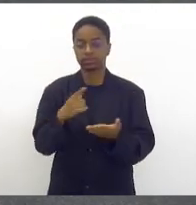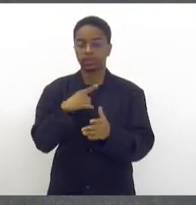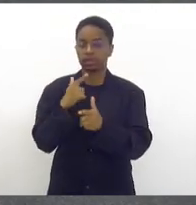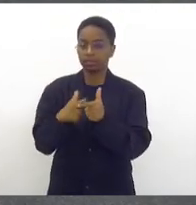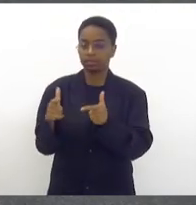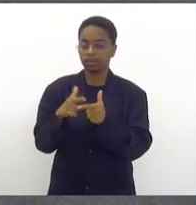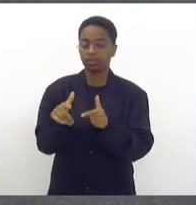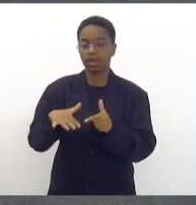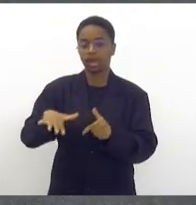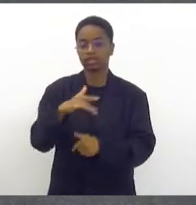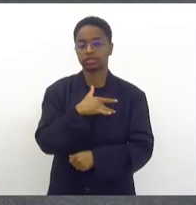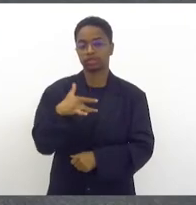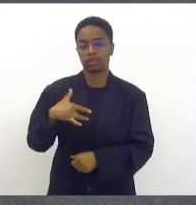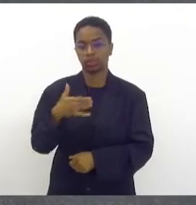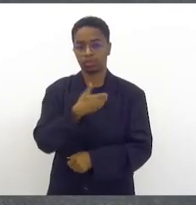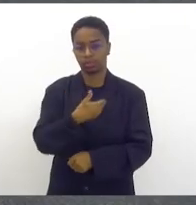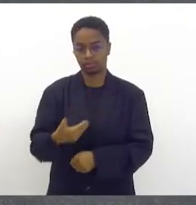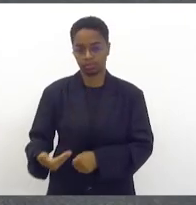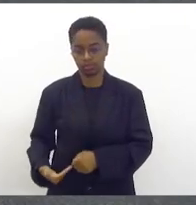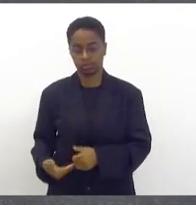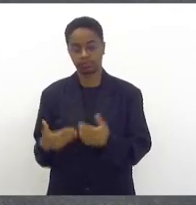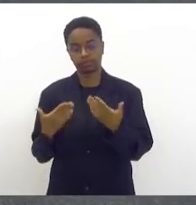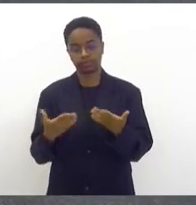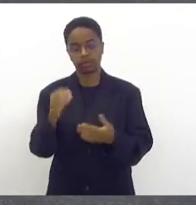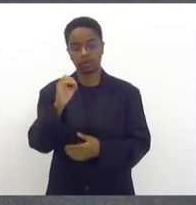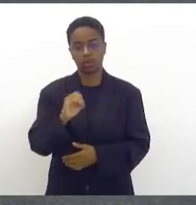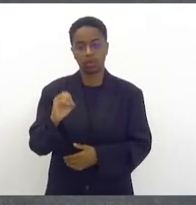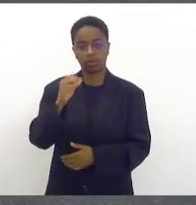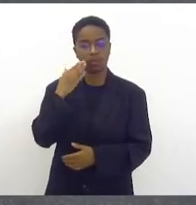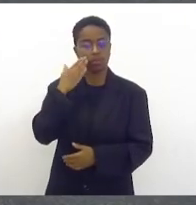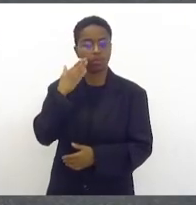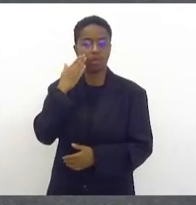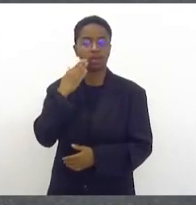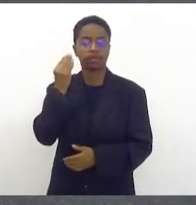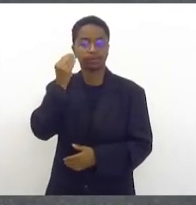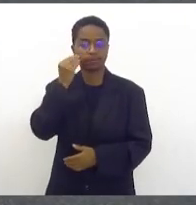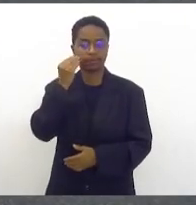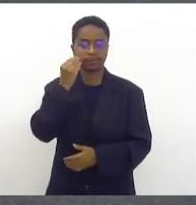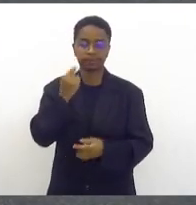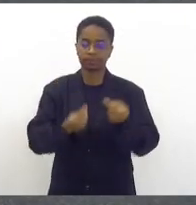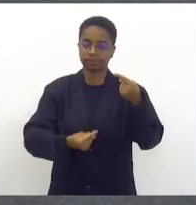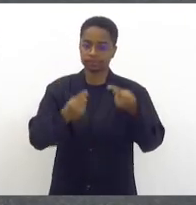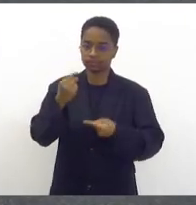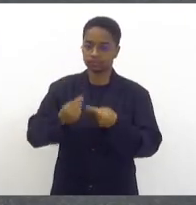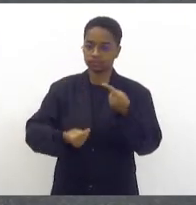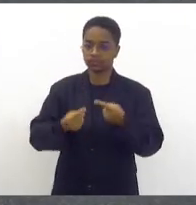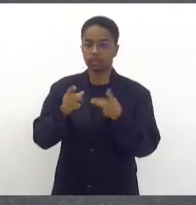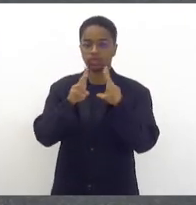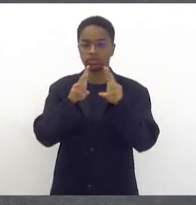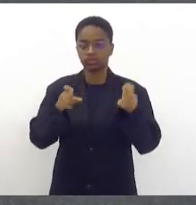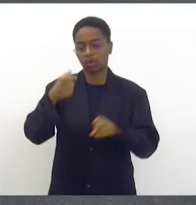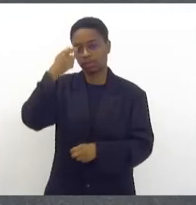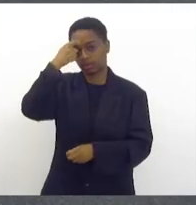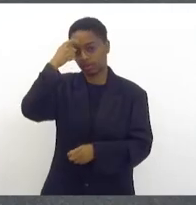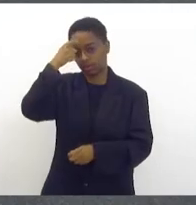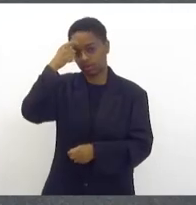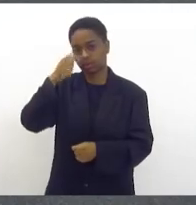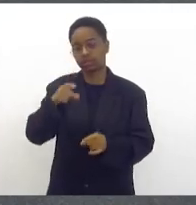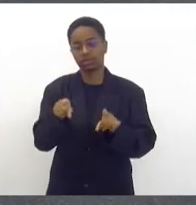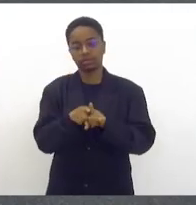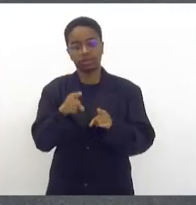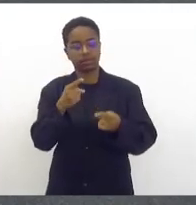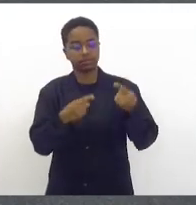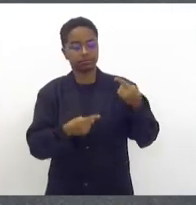problema de saúde pública. Então, o Outubro Rosa vem para trazer um debate sobre conscientização, sobre